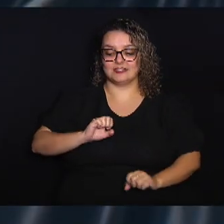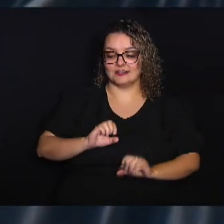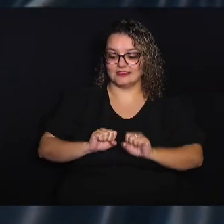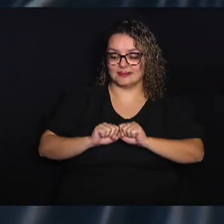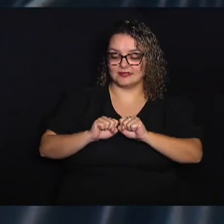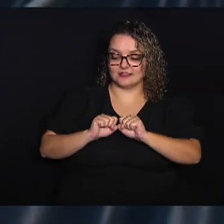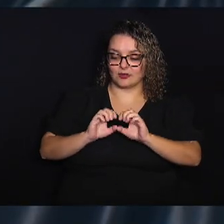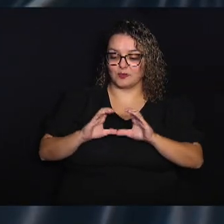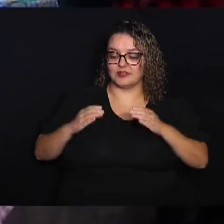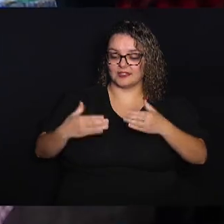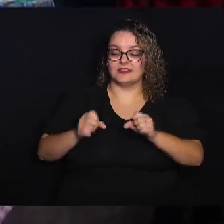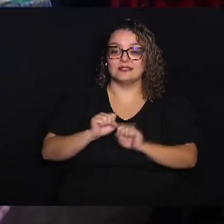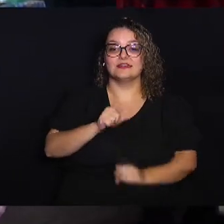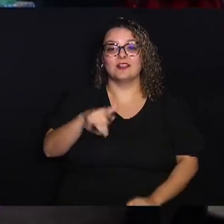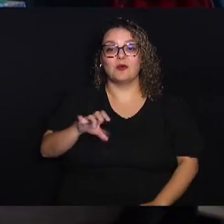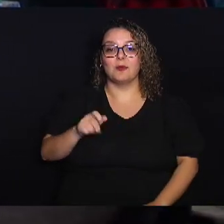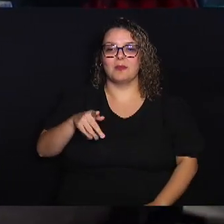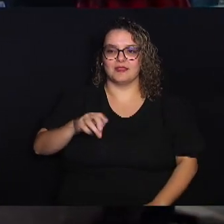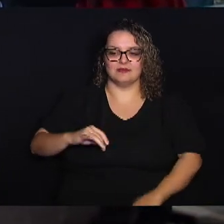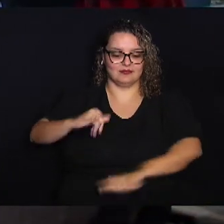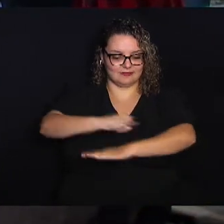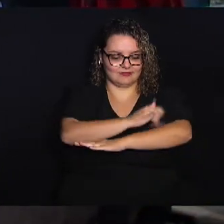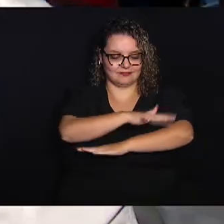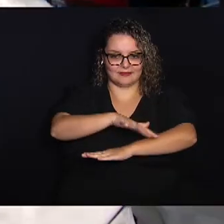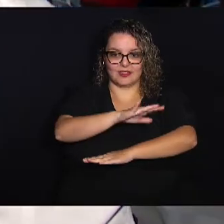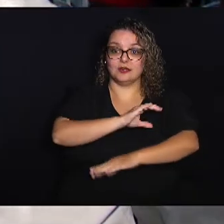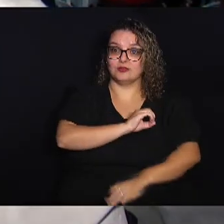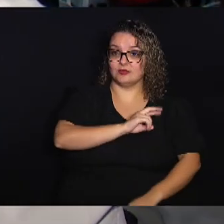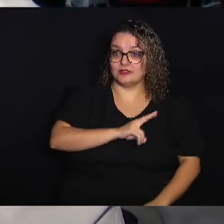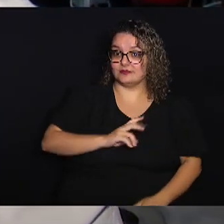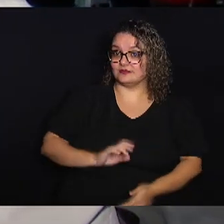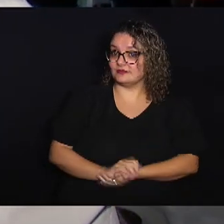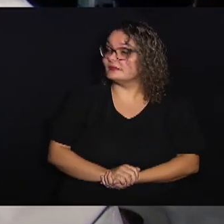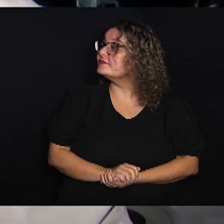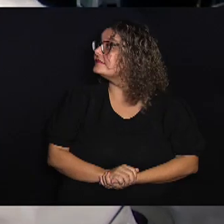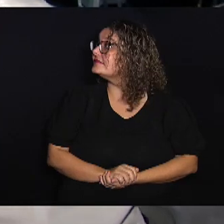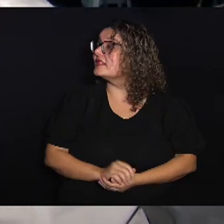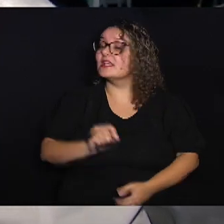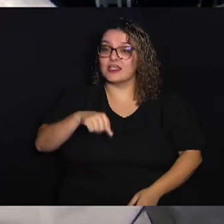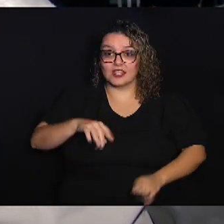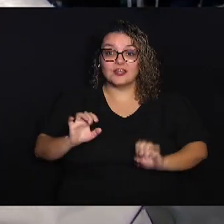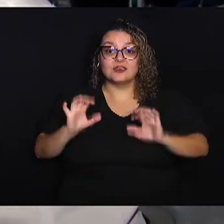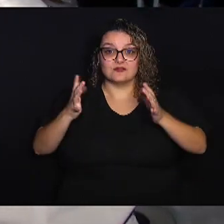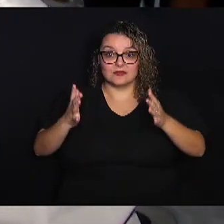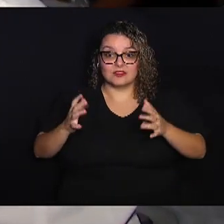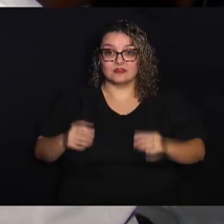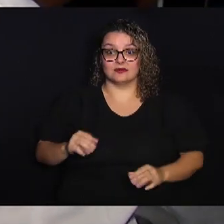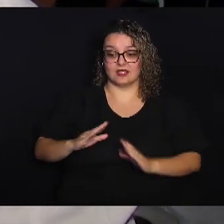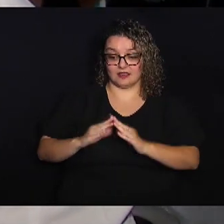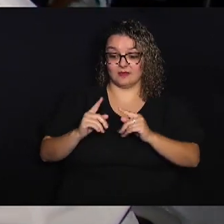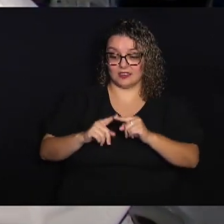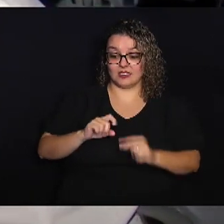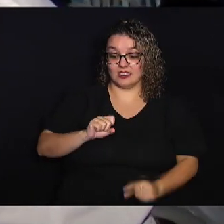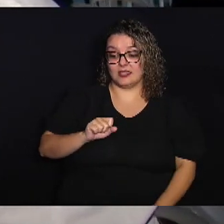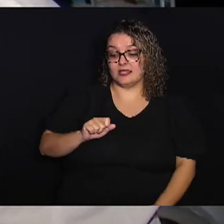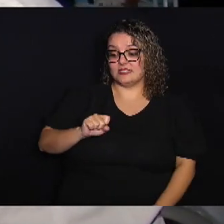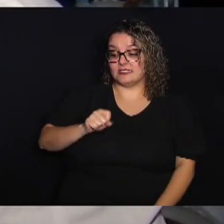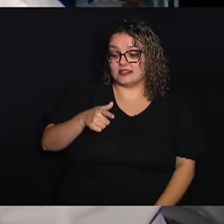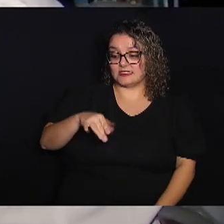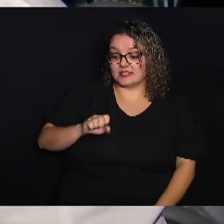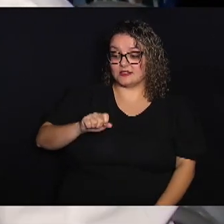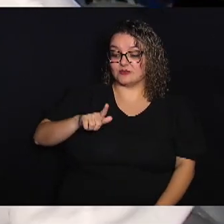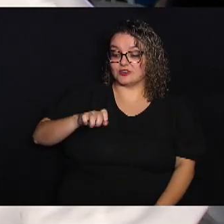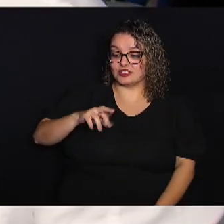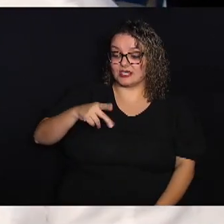Jardim Paraíso de Viracopos, no distrito do Ouro Verde. Esse evento que tem da festa junina aqui da 40 paróquia São Geraldo Magela é muito importante 40 0.